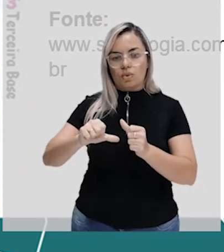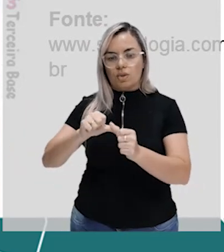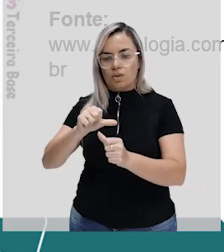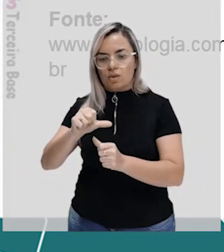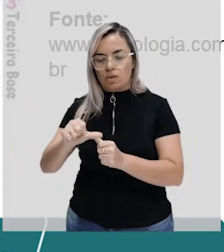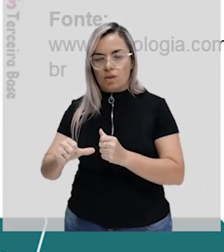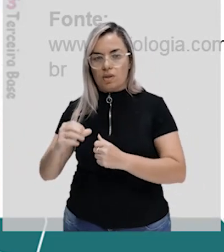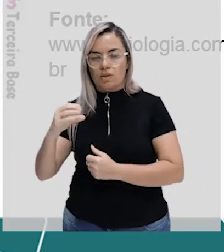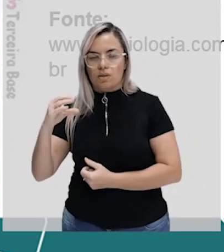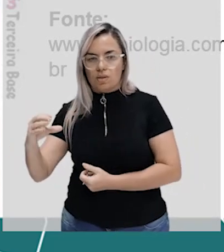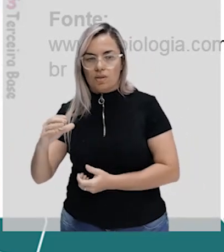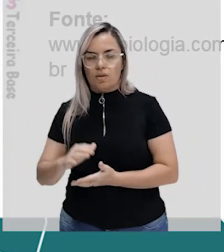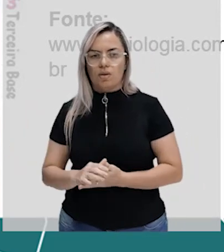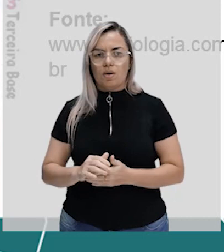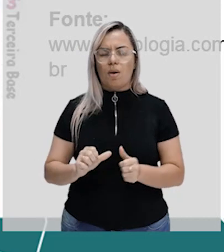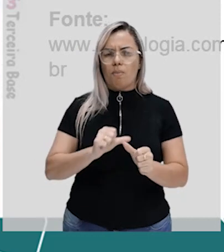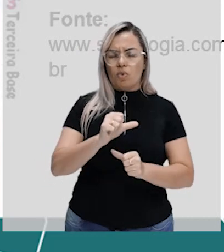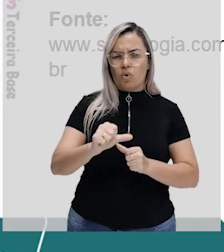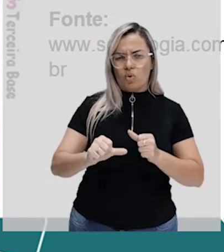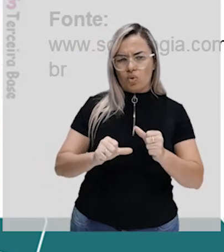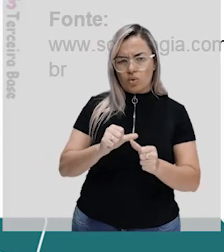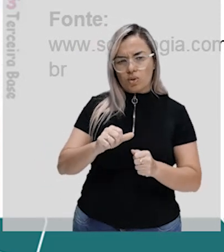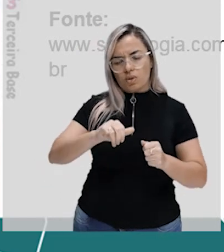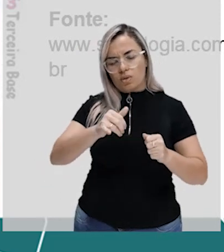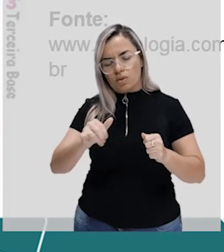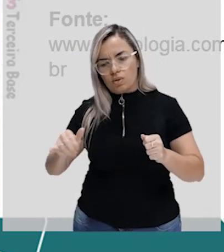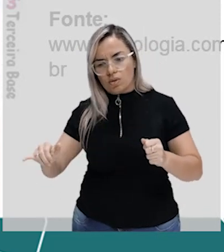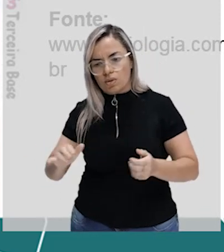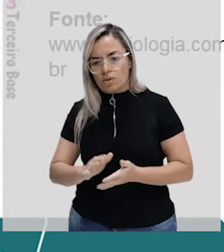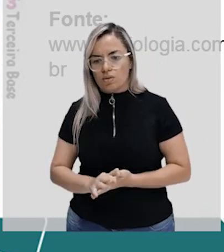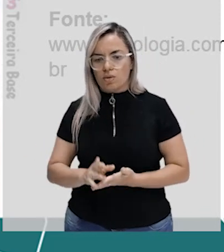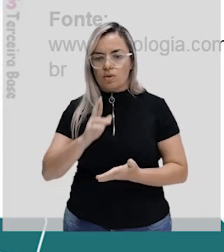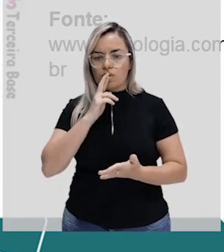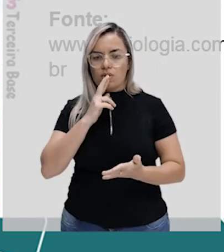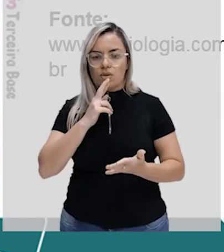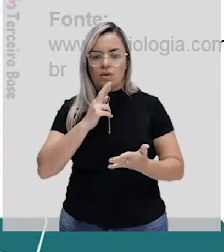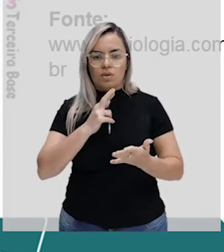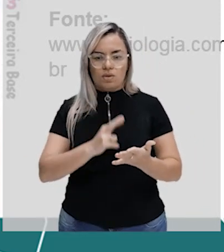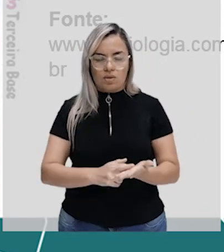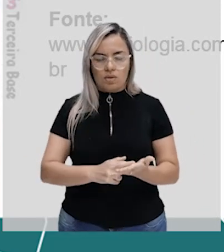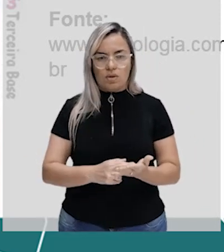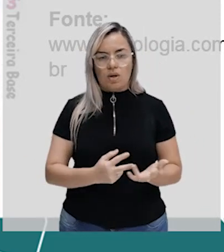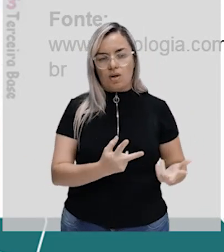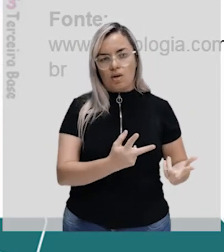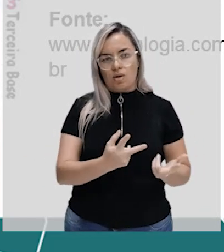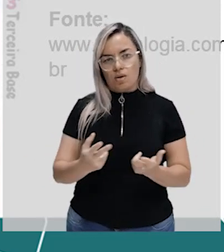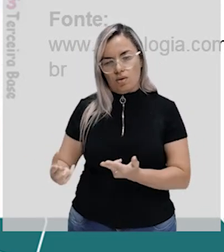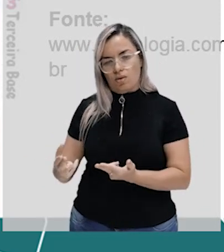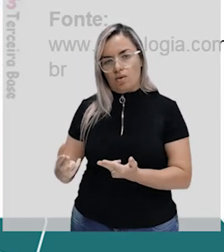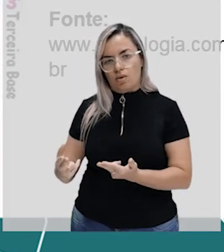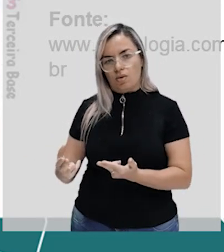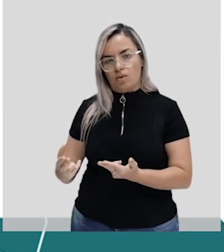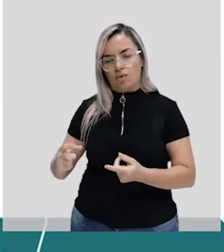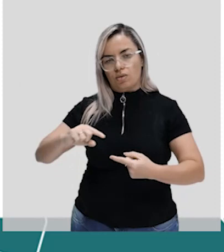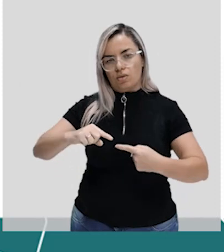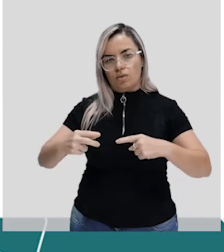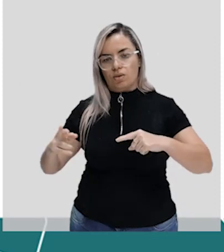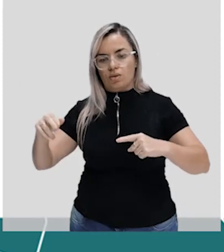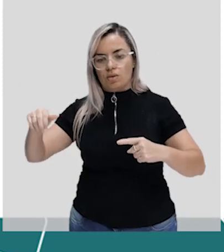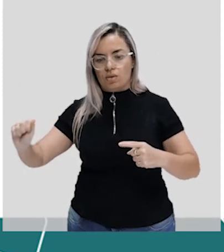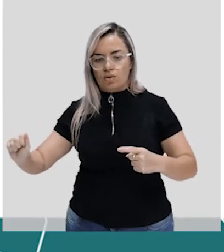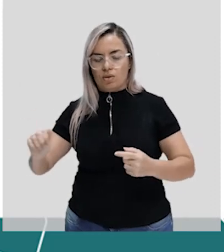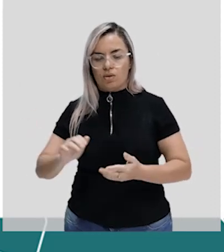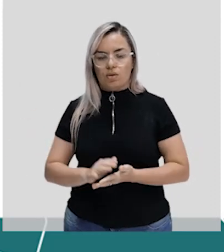aminoácido? Não. Por quê? Ele resultou em um mesmo códon que também resulta no mesmo aminoácido. Tá?